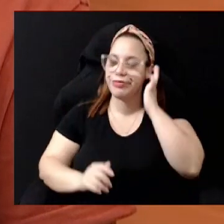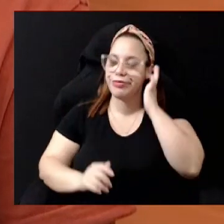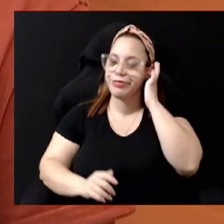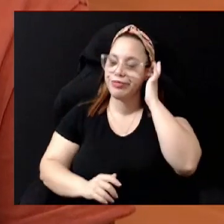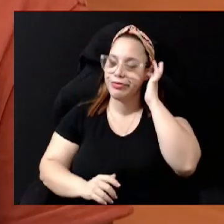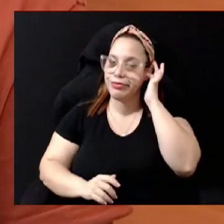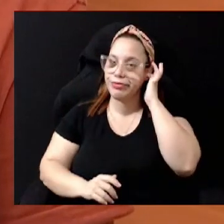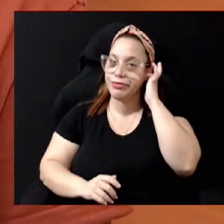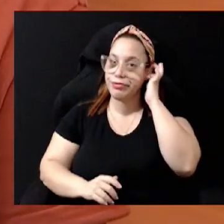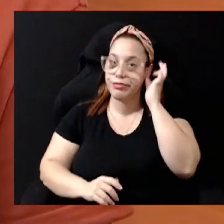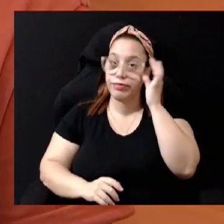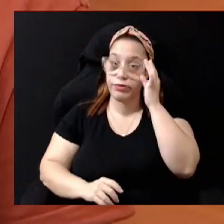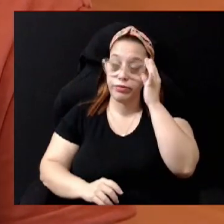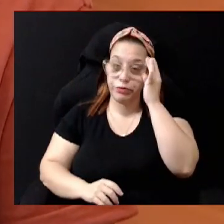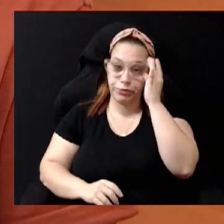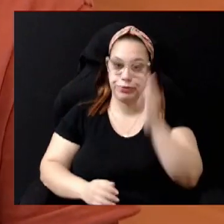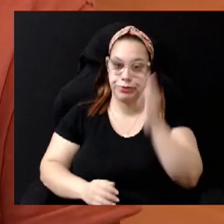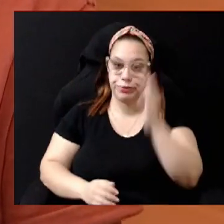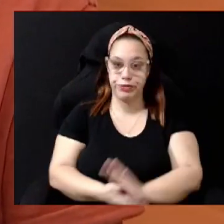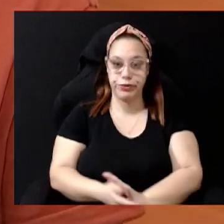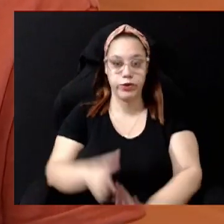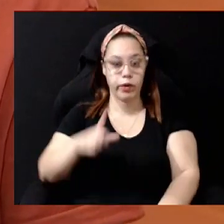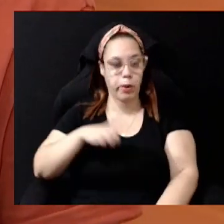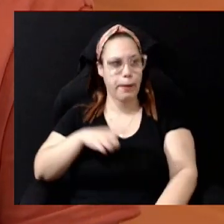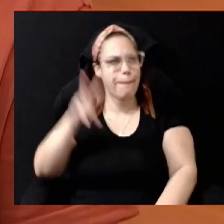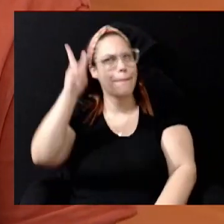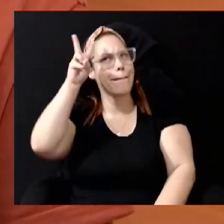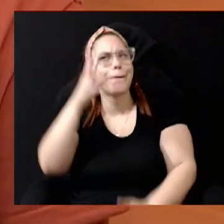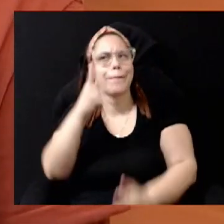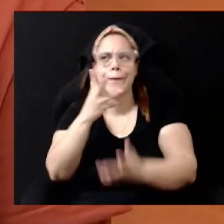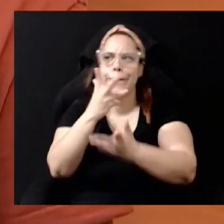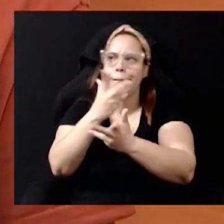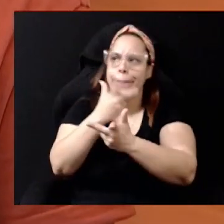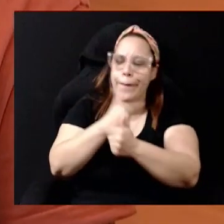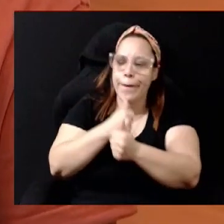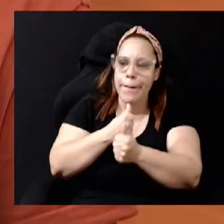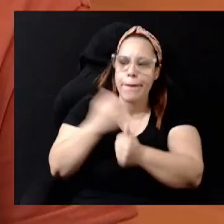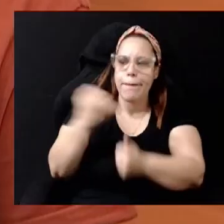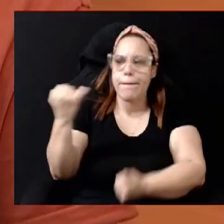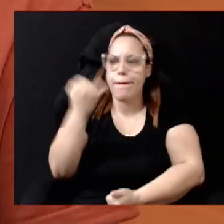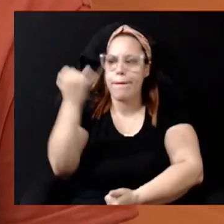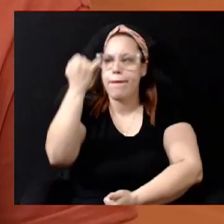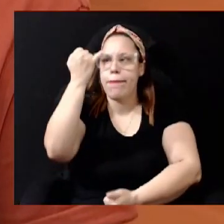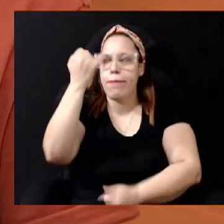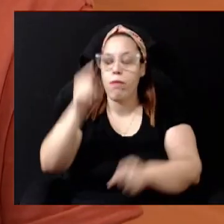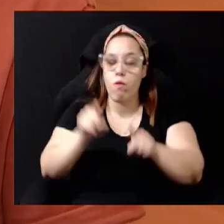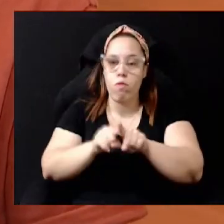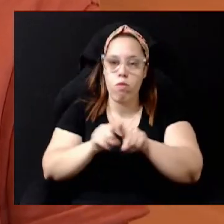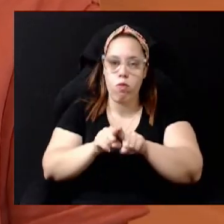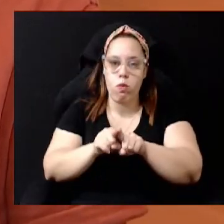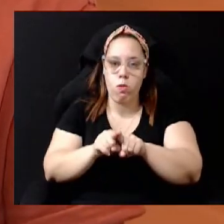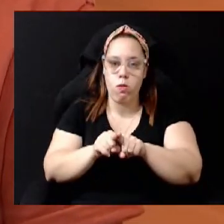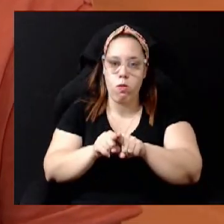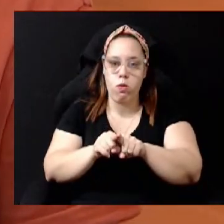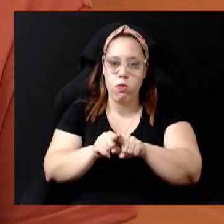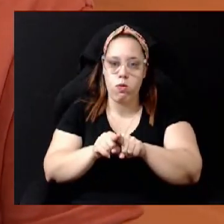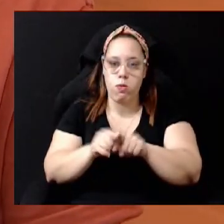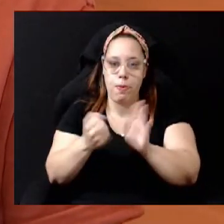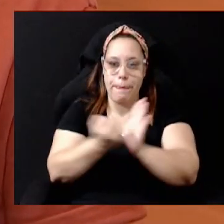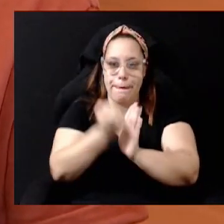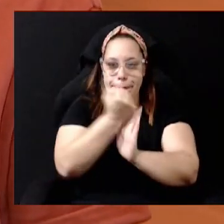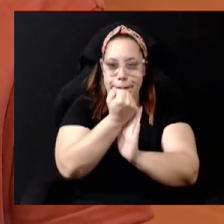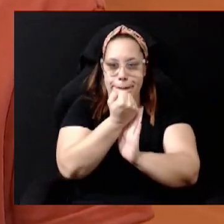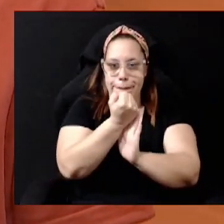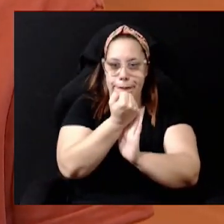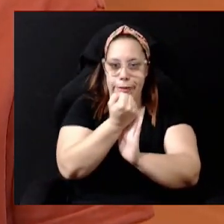ele tem um histórico muito bonito, né, de obras muito importantes, mas também carrega consigo um legado profissional,